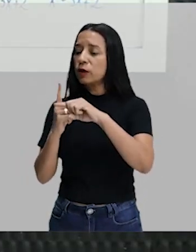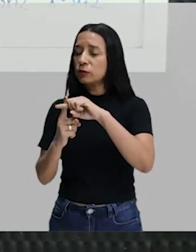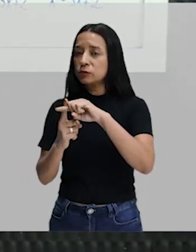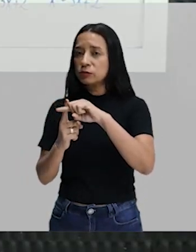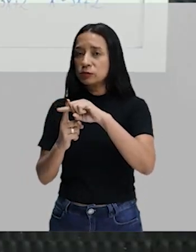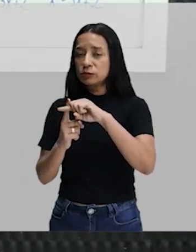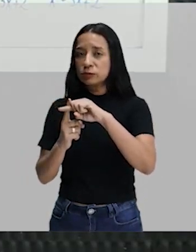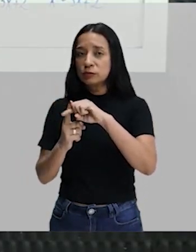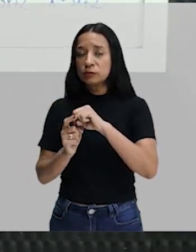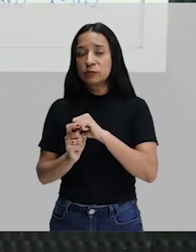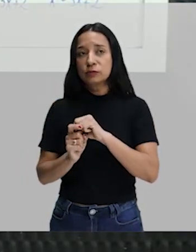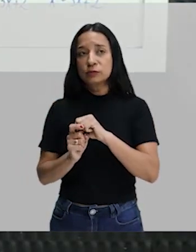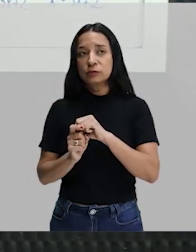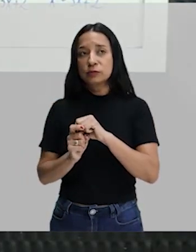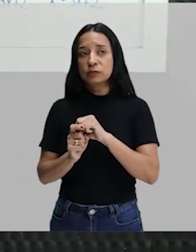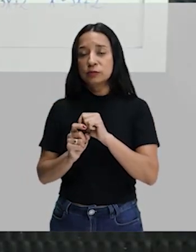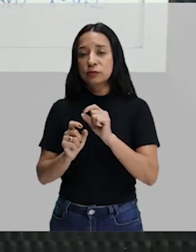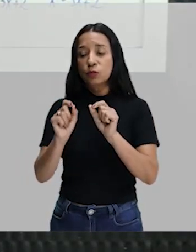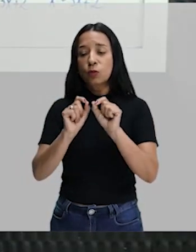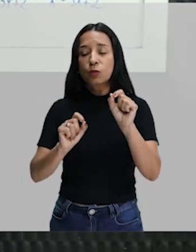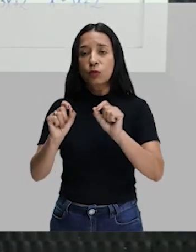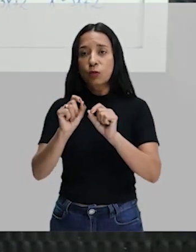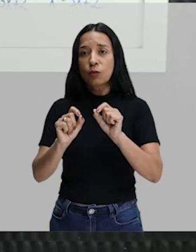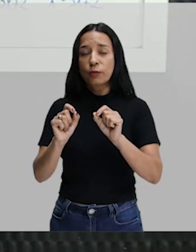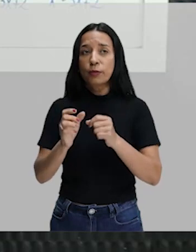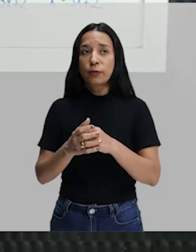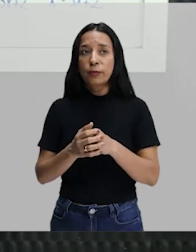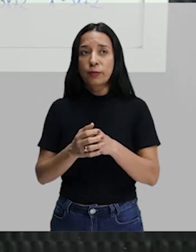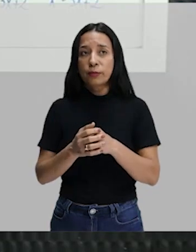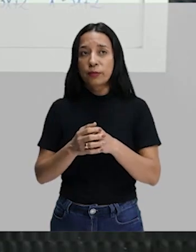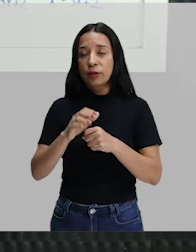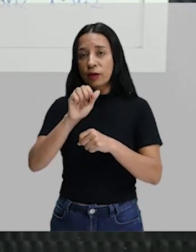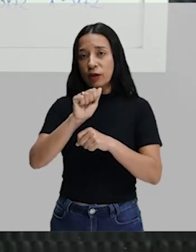mantendo o x. Então, isso aqui vai ficar a mais b